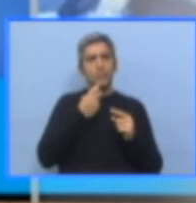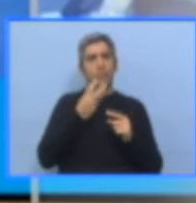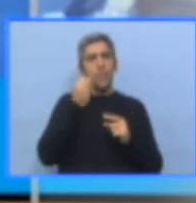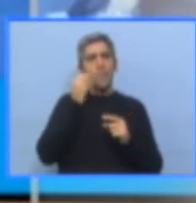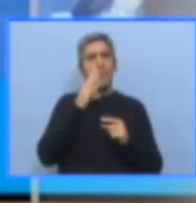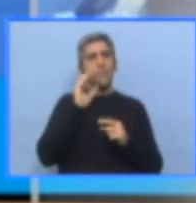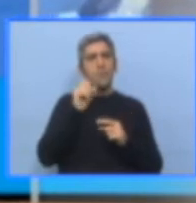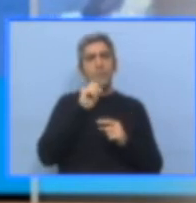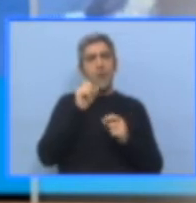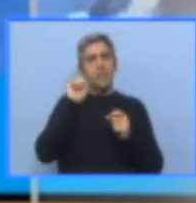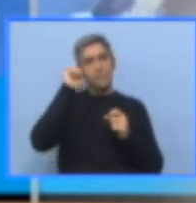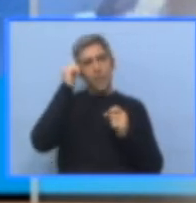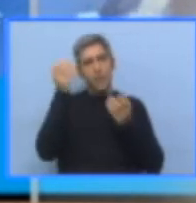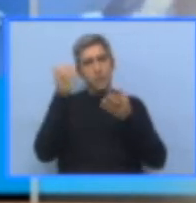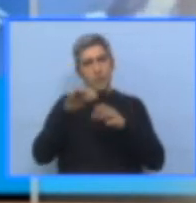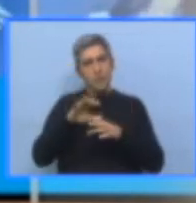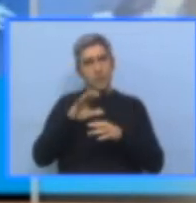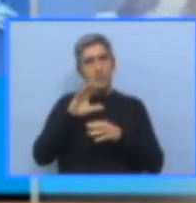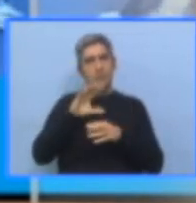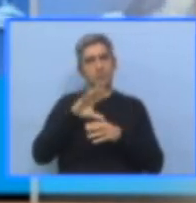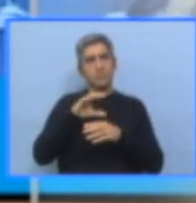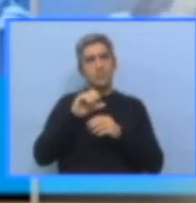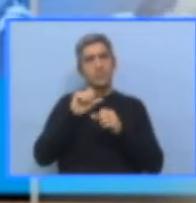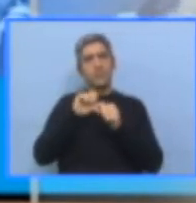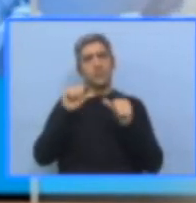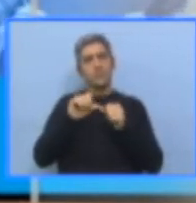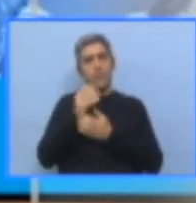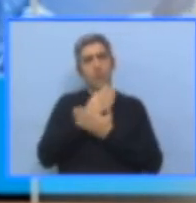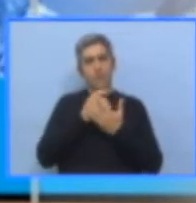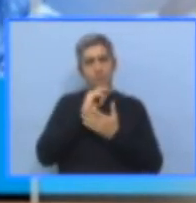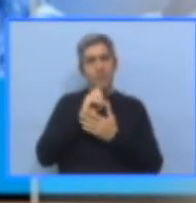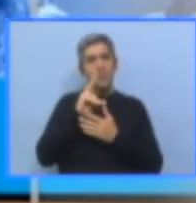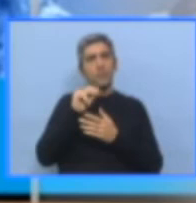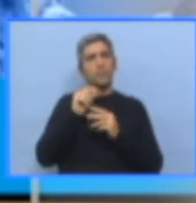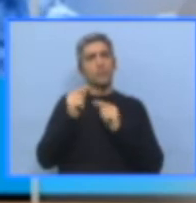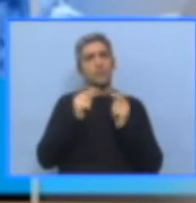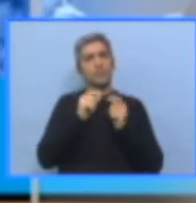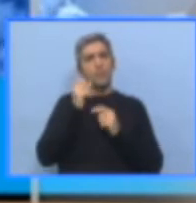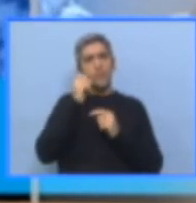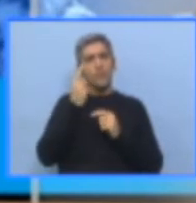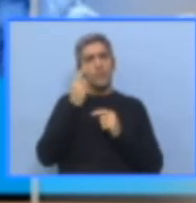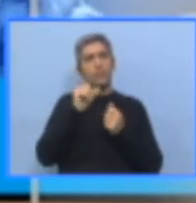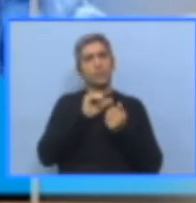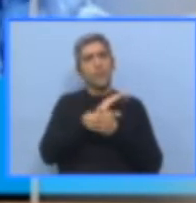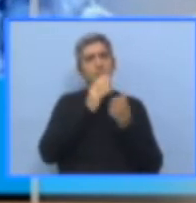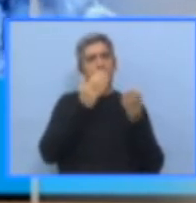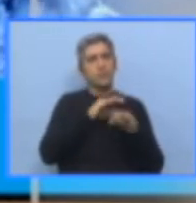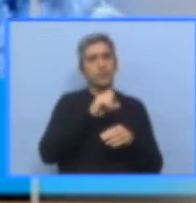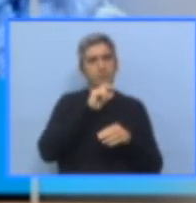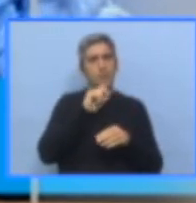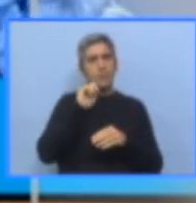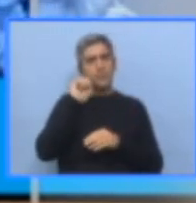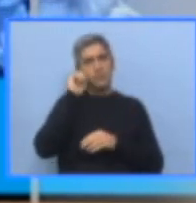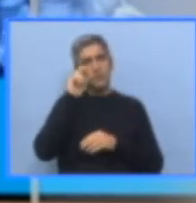banco pode pôr em causa o sistema económico e nunca discutimos como a queda de um jornal